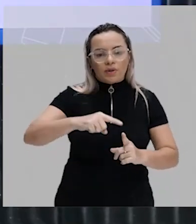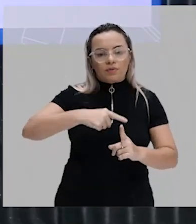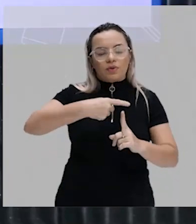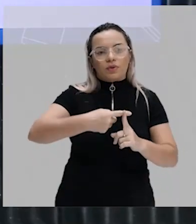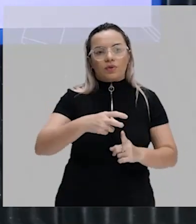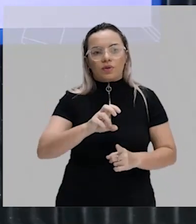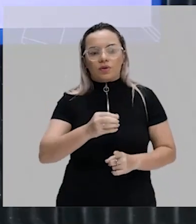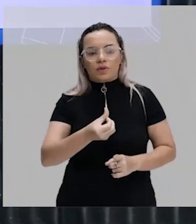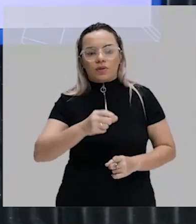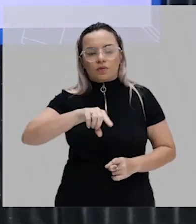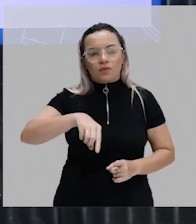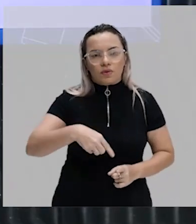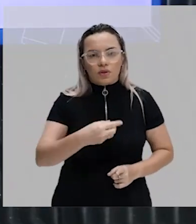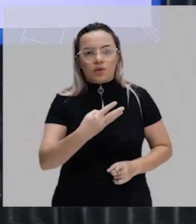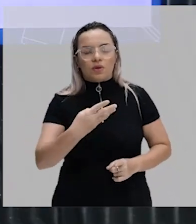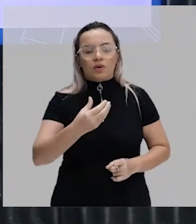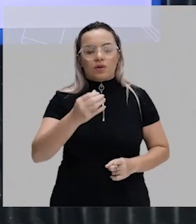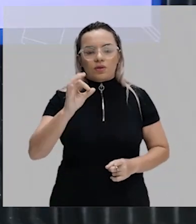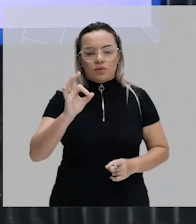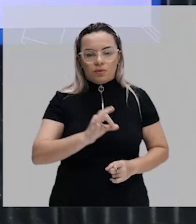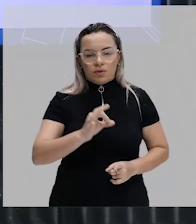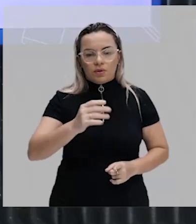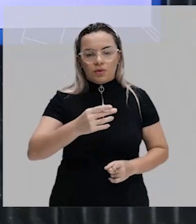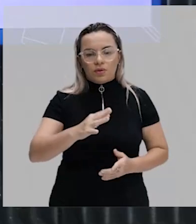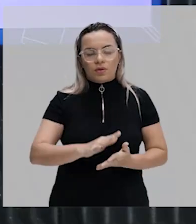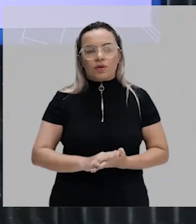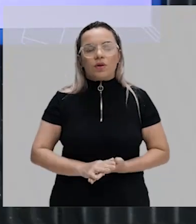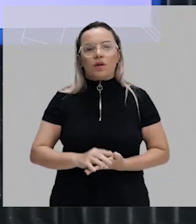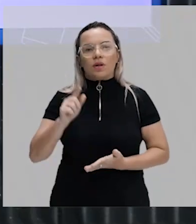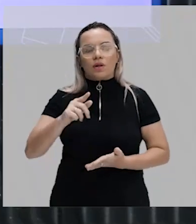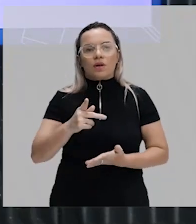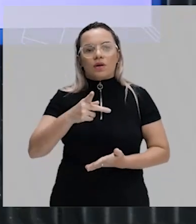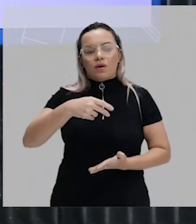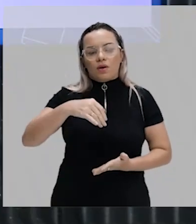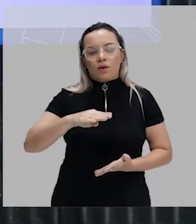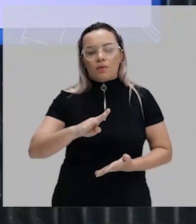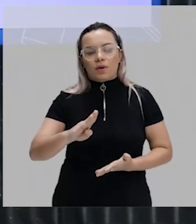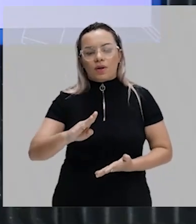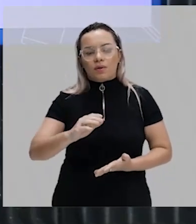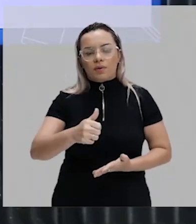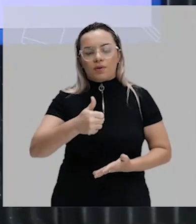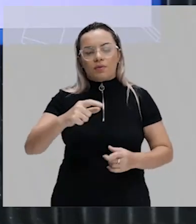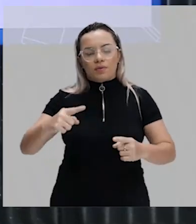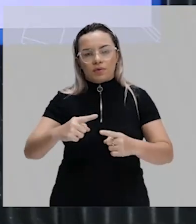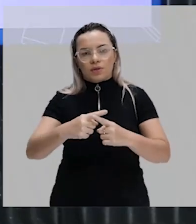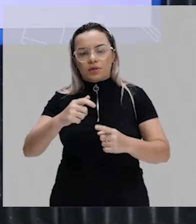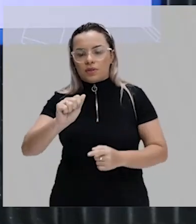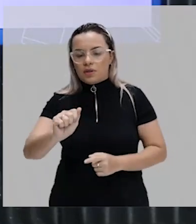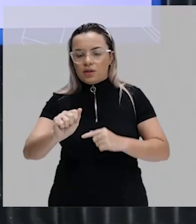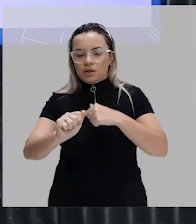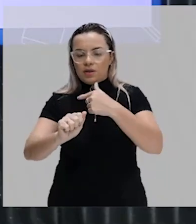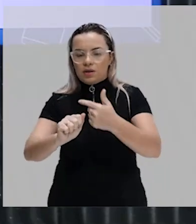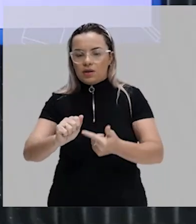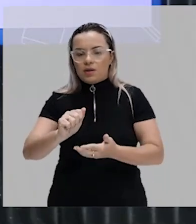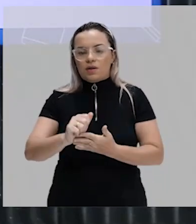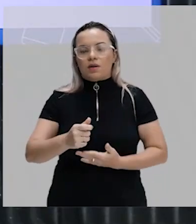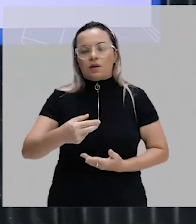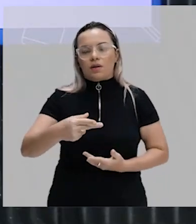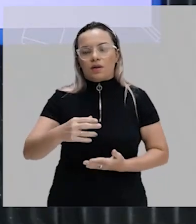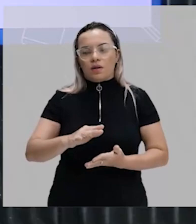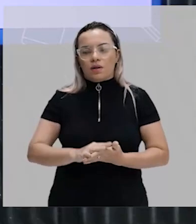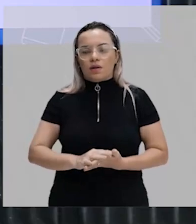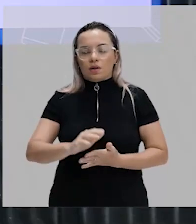56,4%. Então, esse aumento, eu vou pegar o PIB anterior e multiplicar pelo A. E quem é esse A? 1